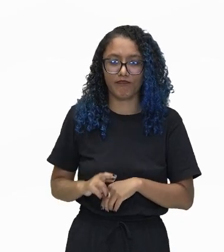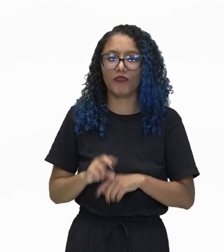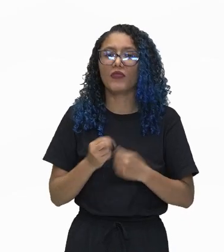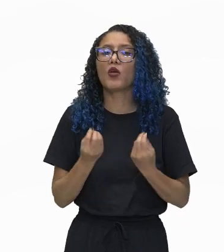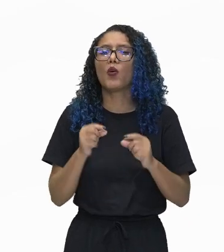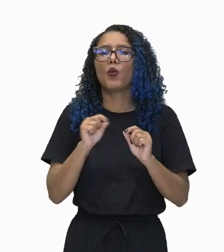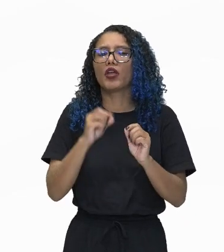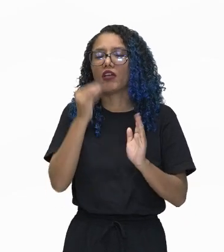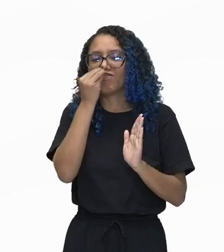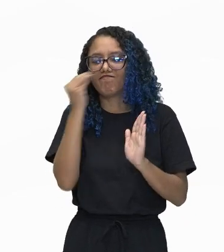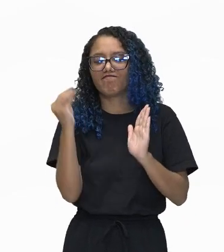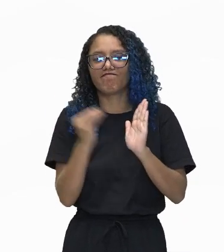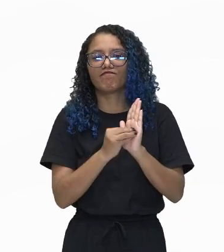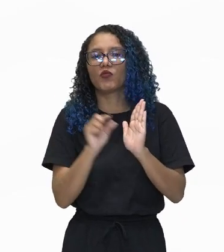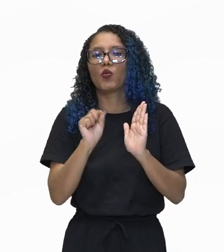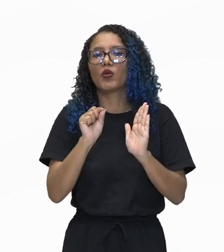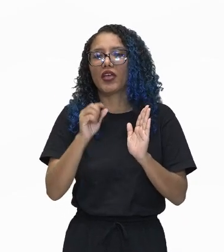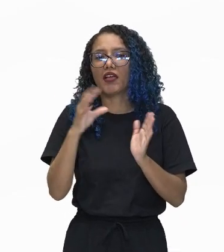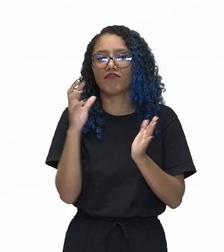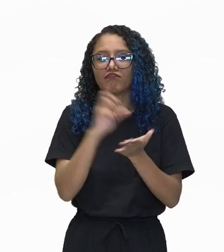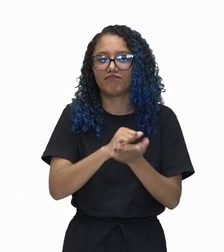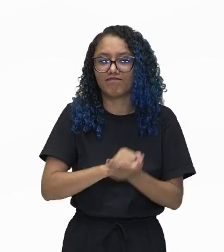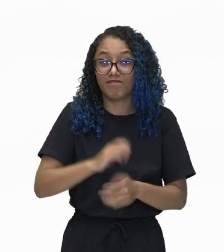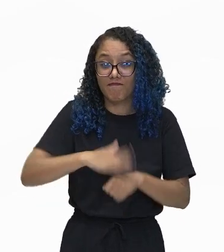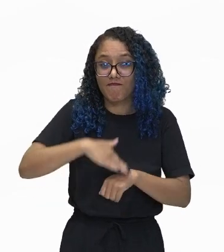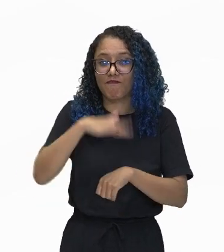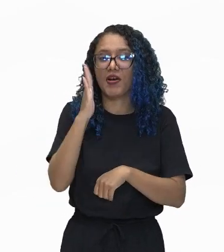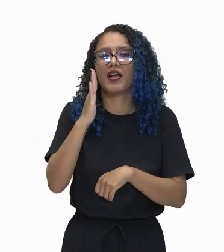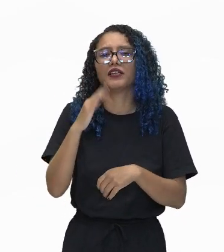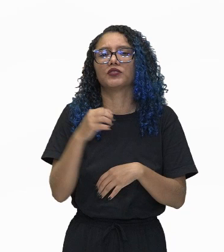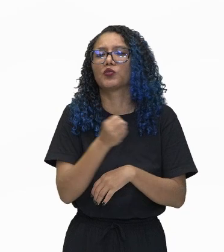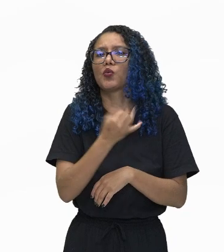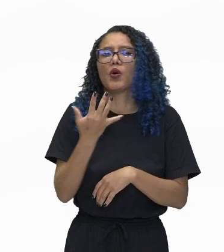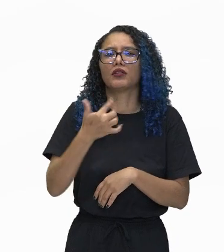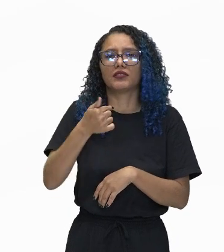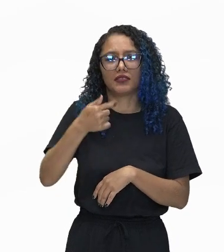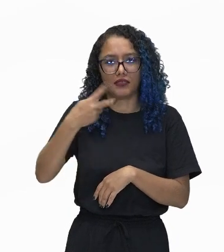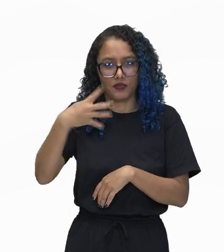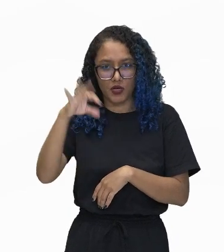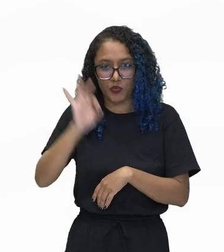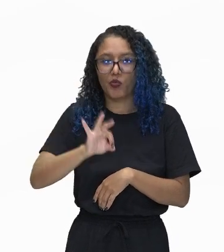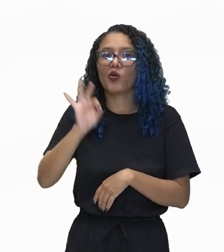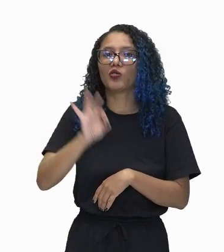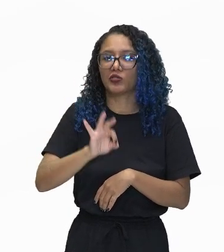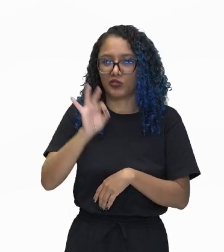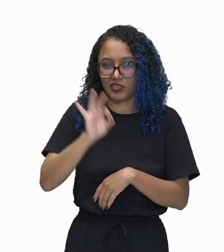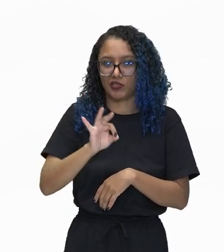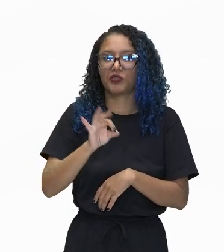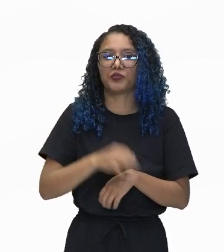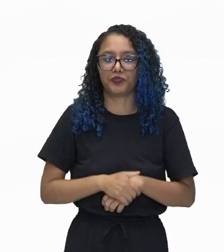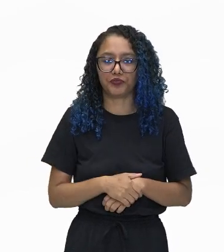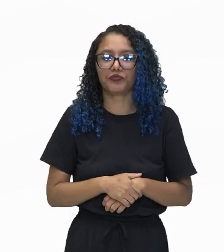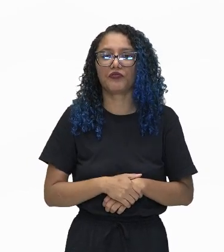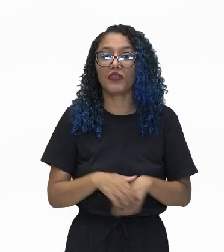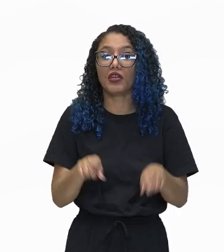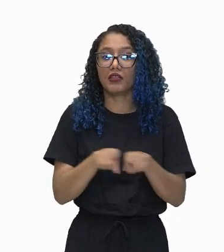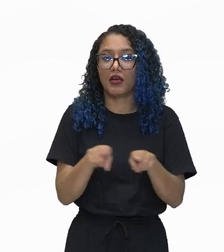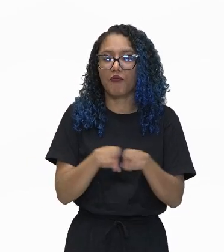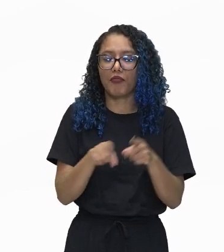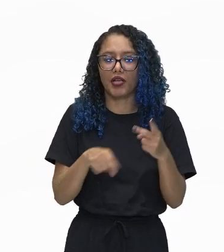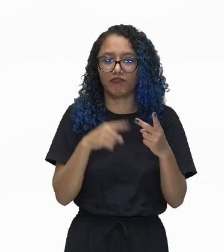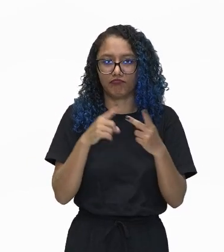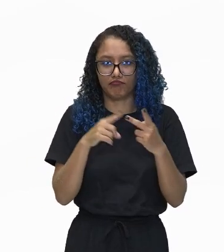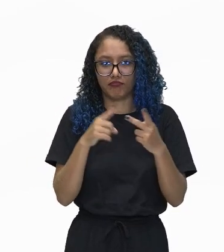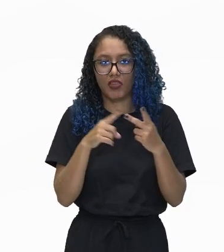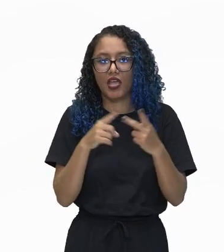mais registrado, correspondendo a 74% então dos casos. Em seguida, estão a